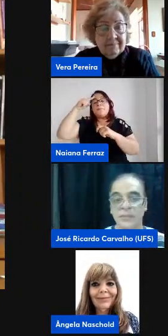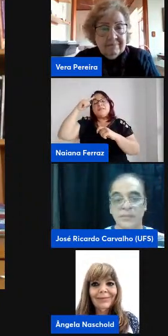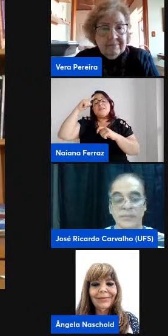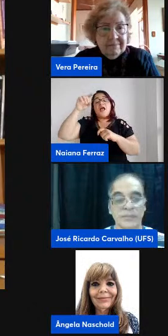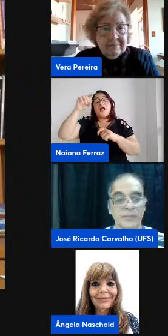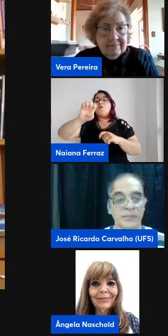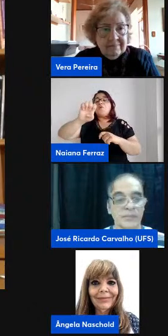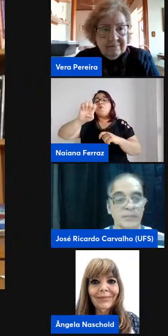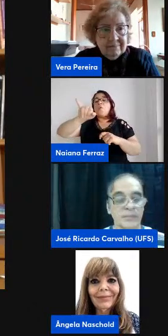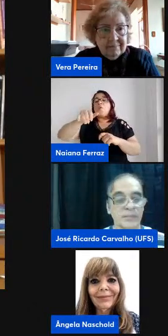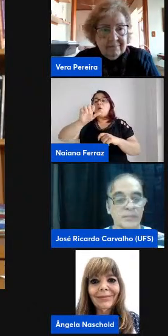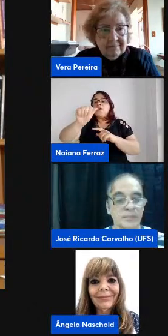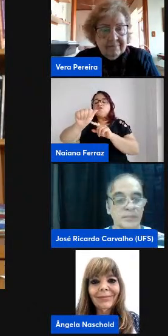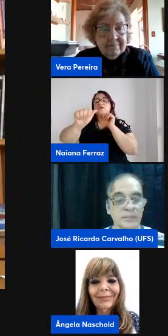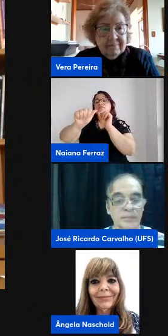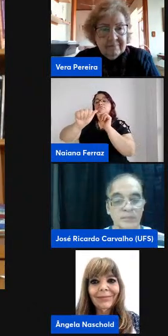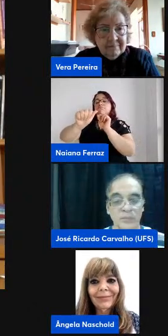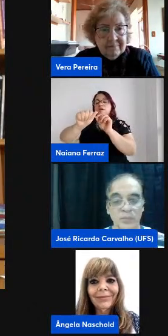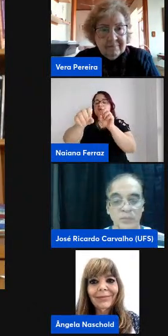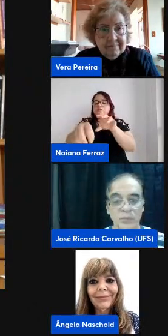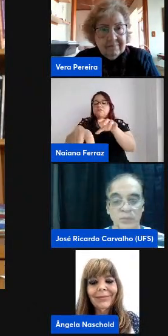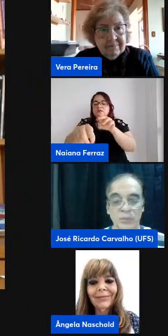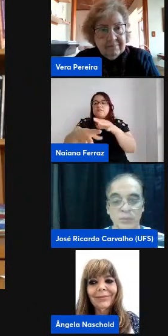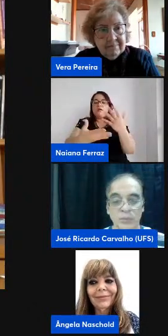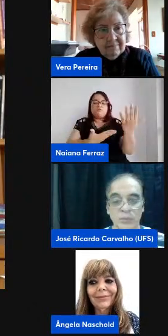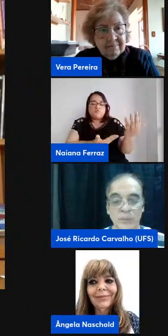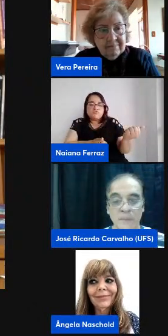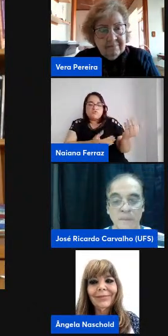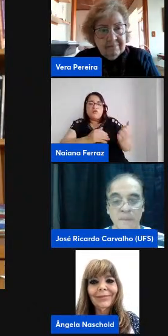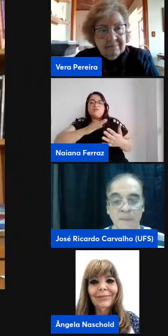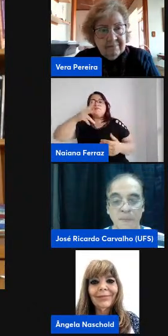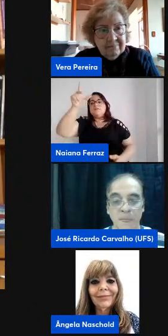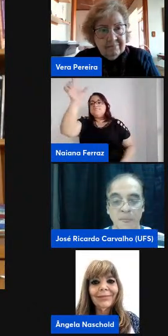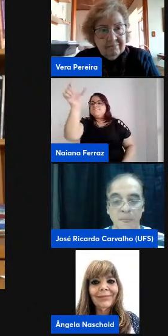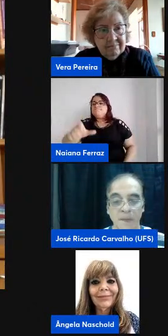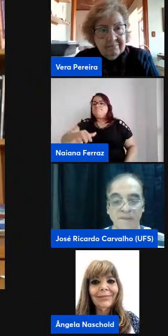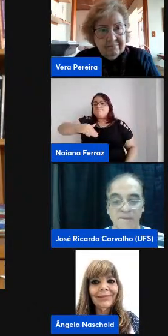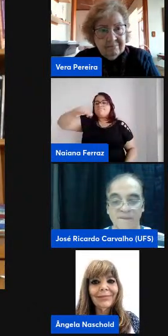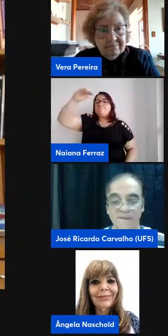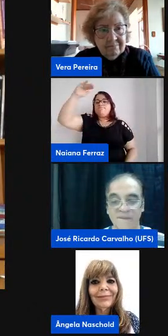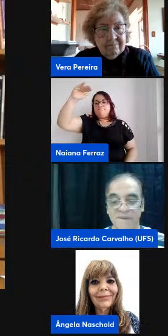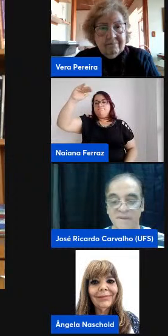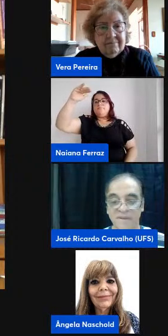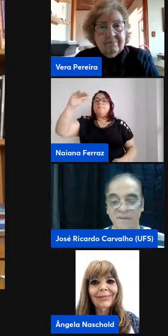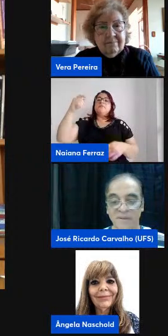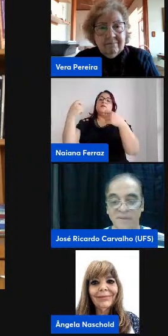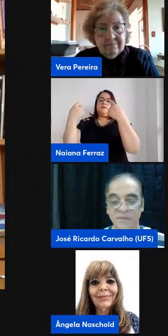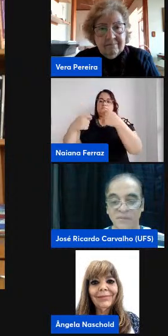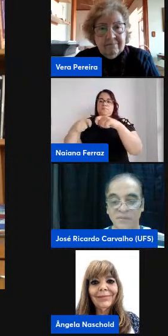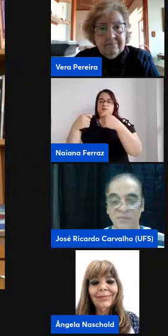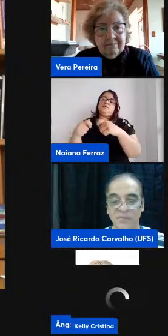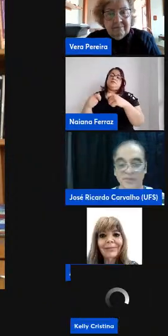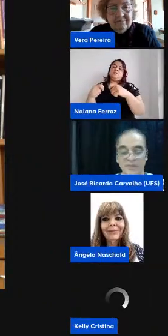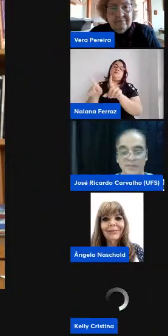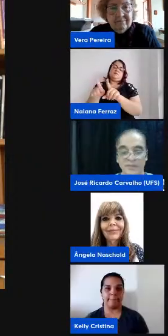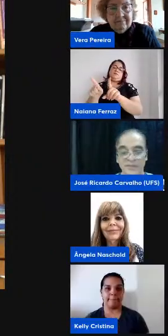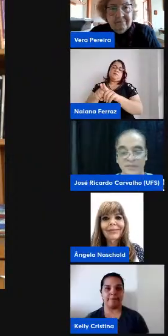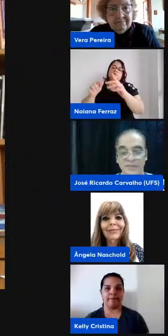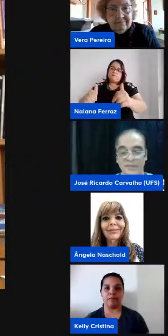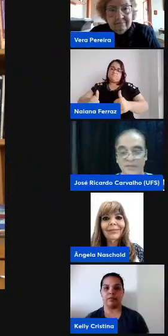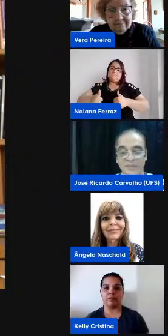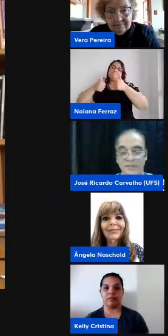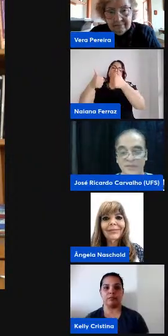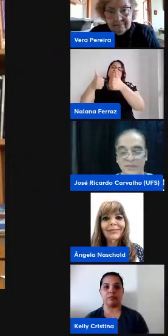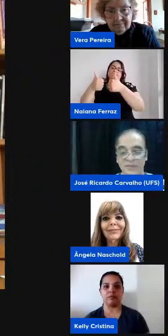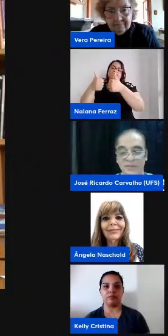de jovens e adultos. Ela precisa ser mais eficiente. Esses jovens